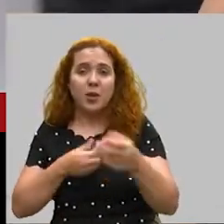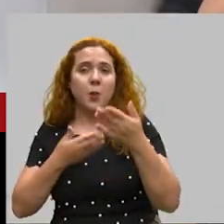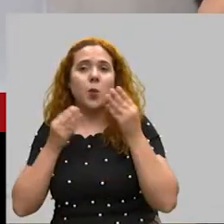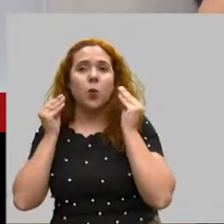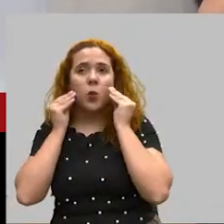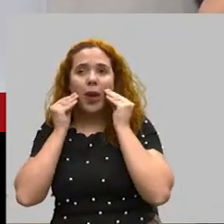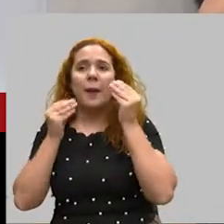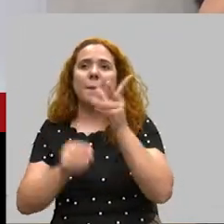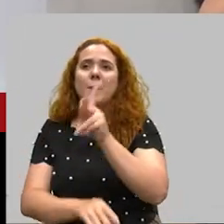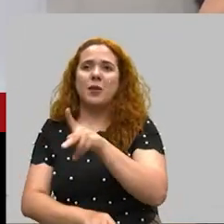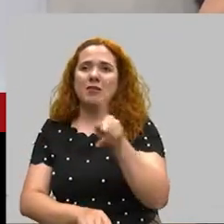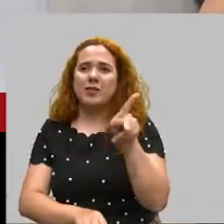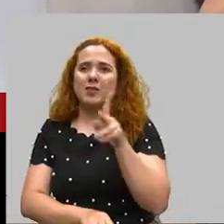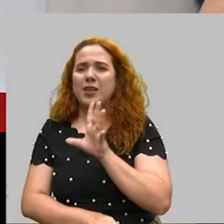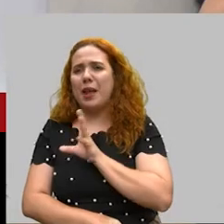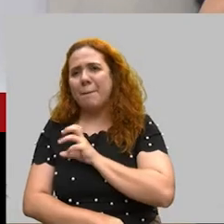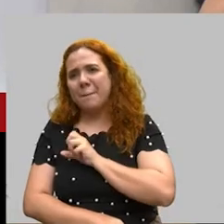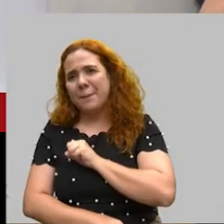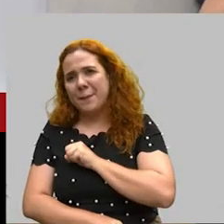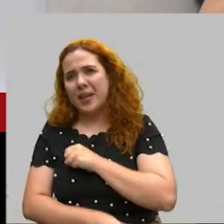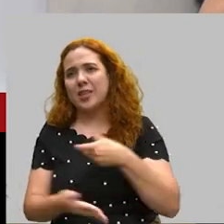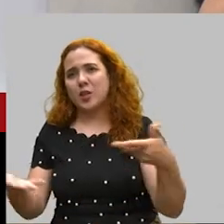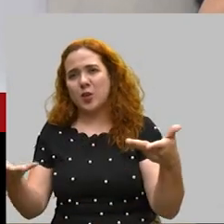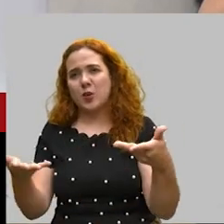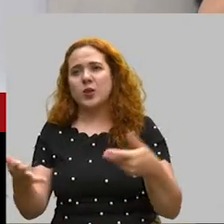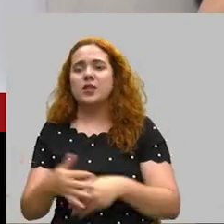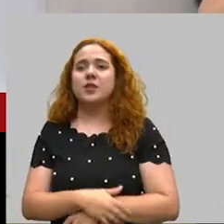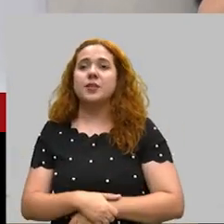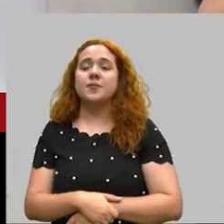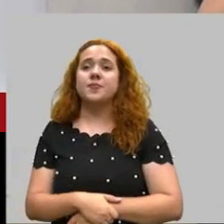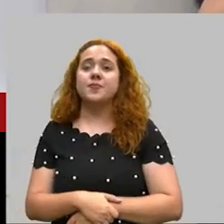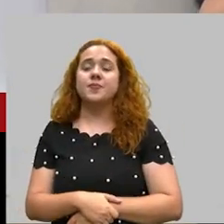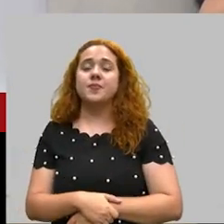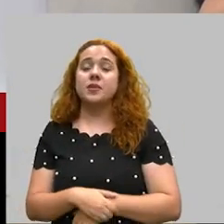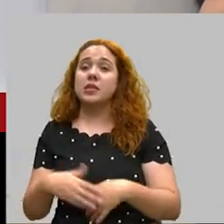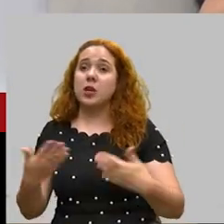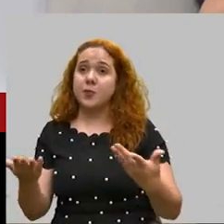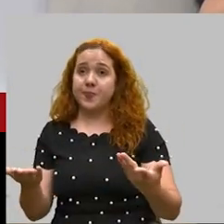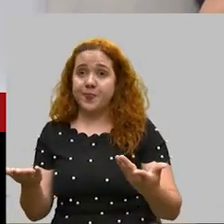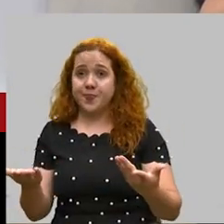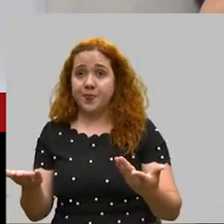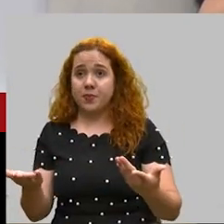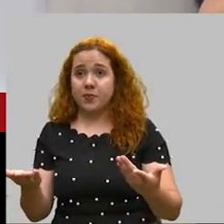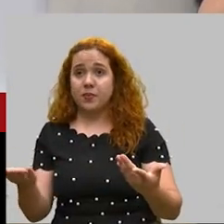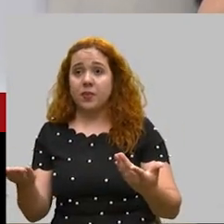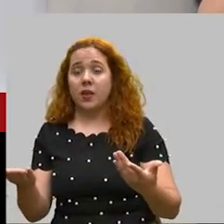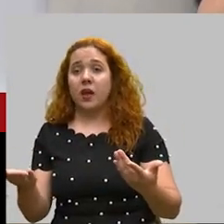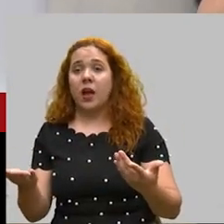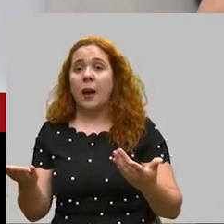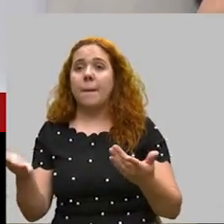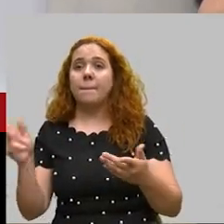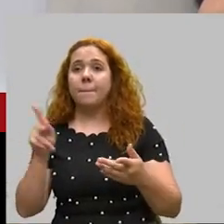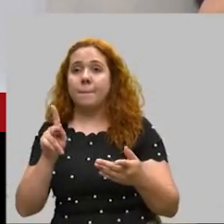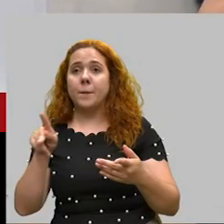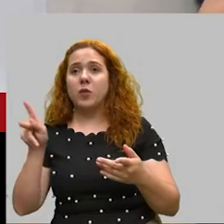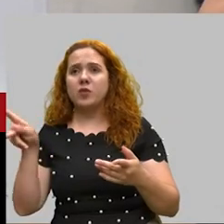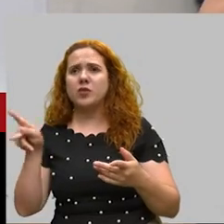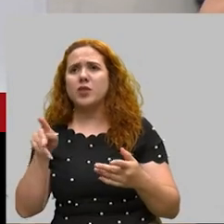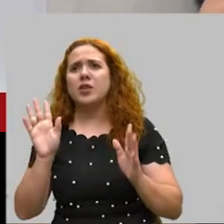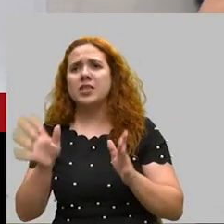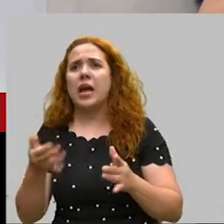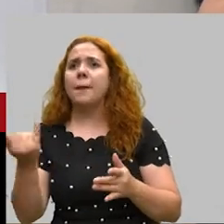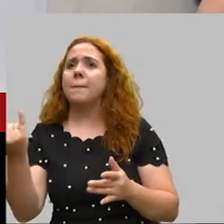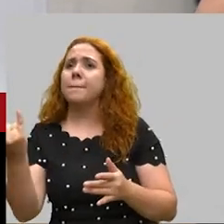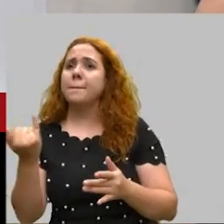queridíssimas que estão aqui eh então Eh quando a professora não me lembro o nome mas quando ela